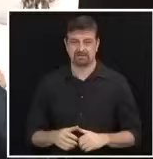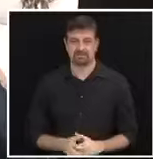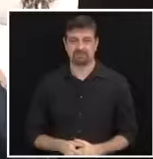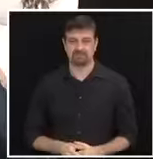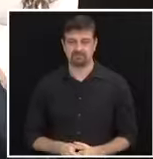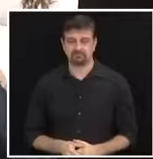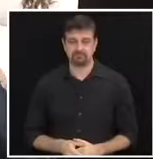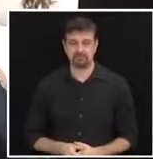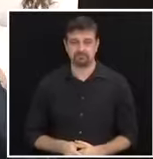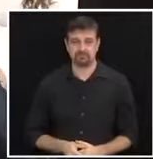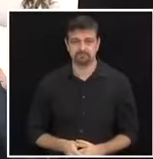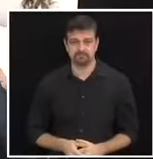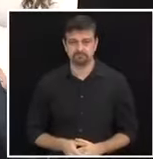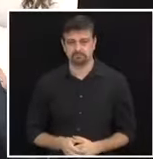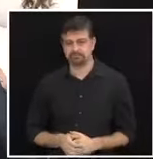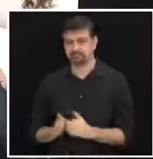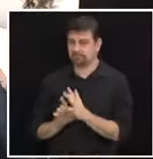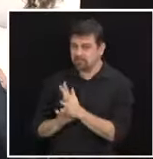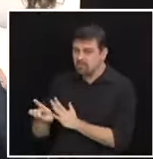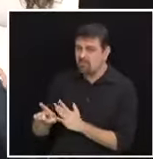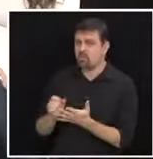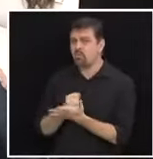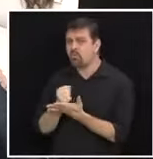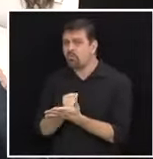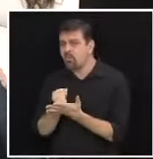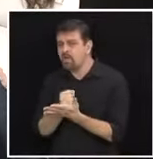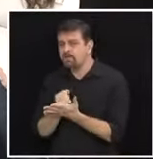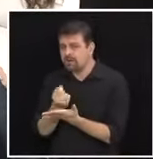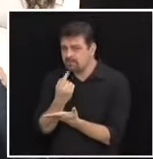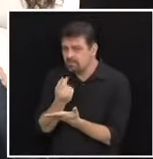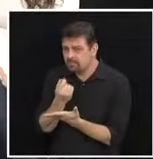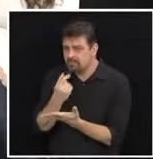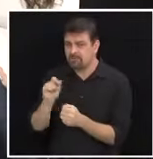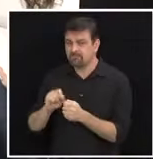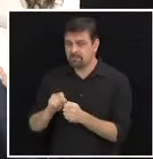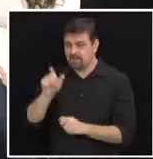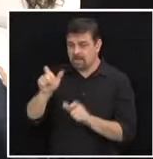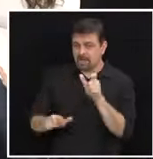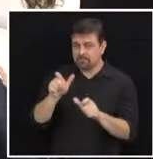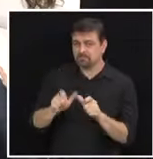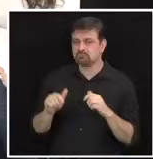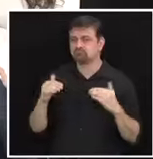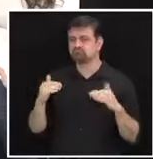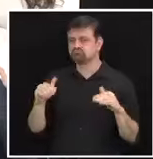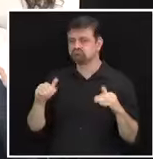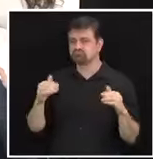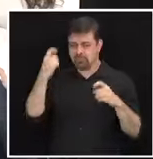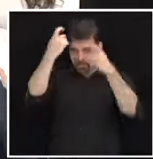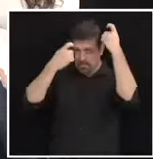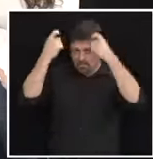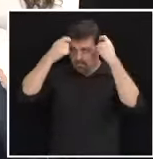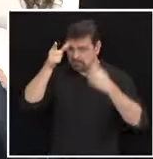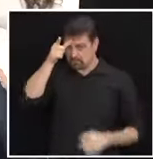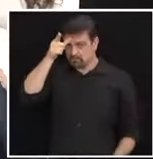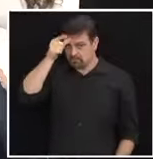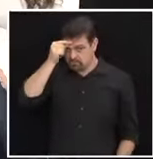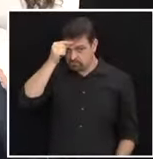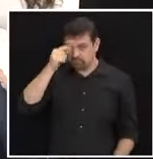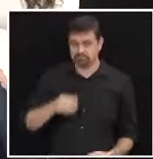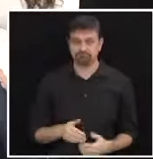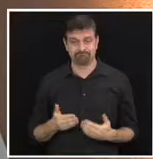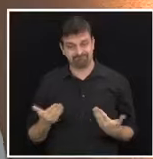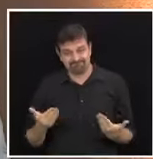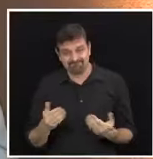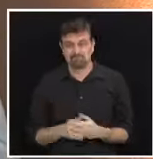E com esses remédios, o coquetel, isso deixa a pessoa mais despreocupada em se proteger?